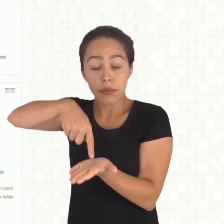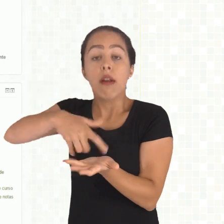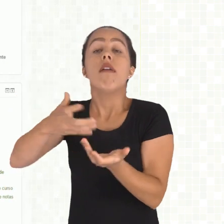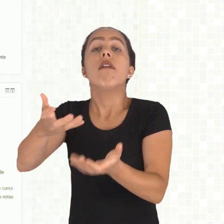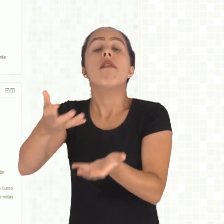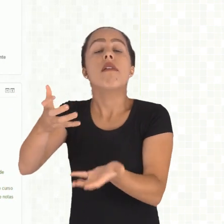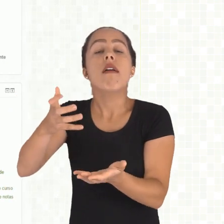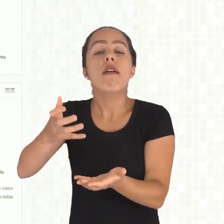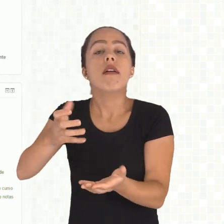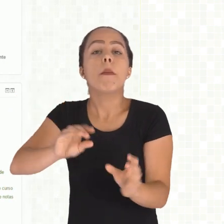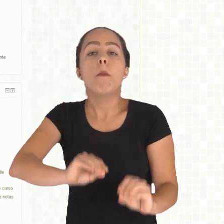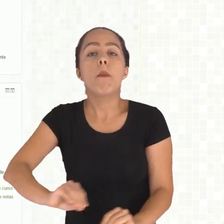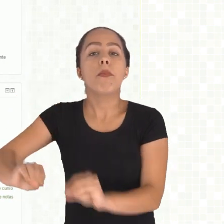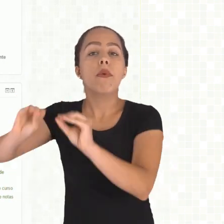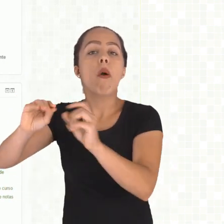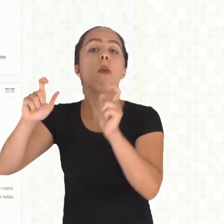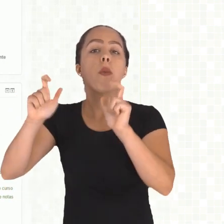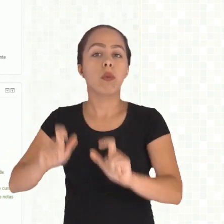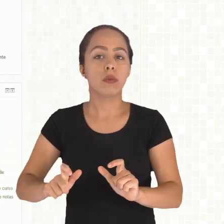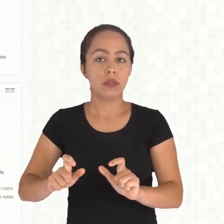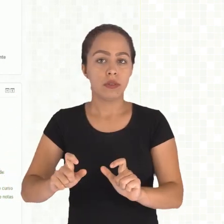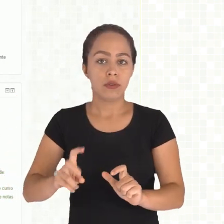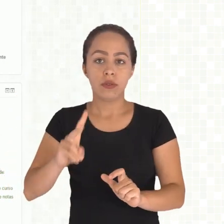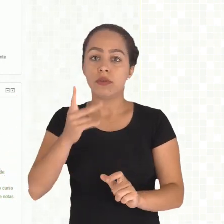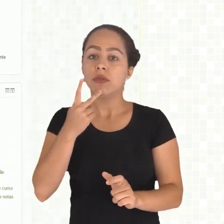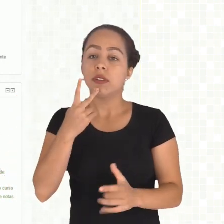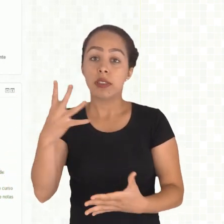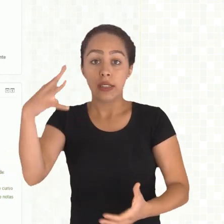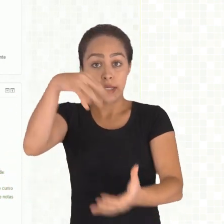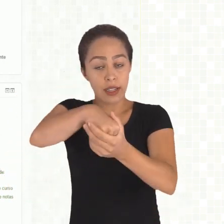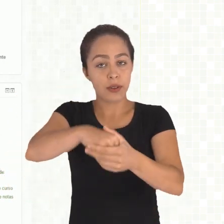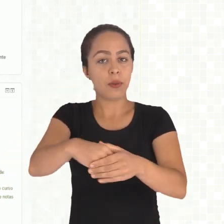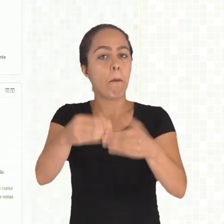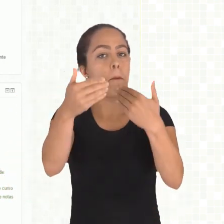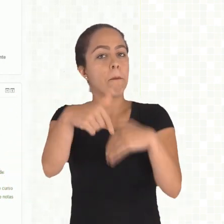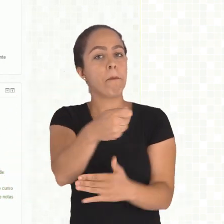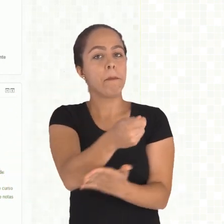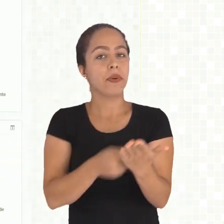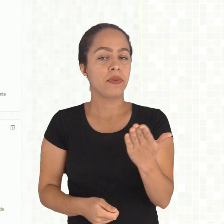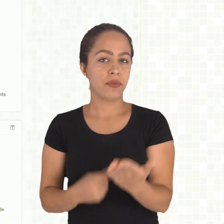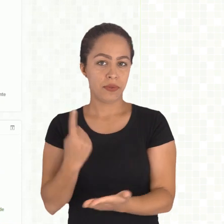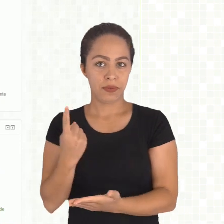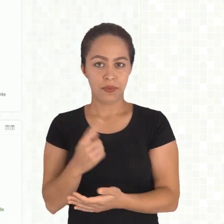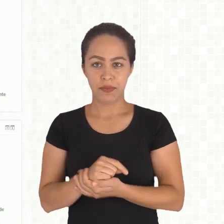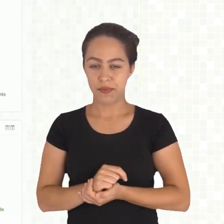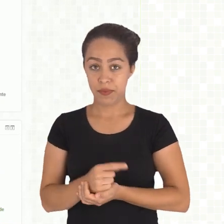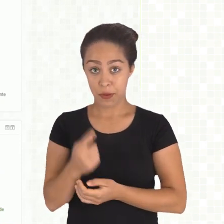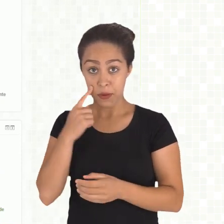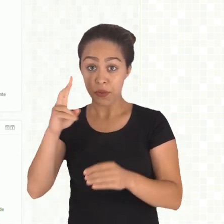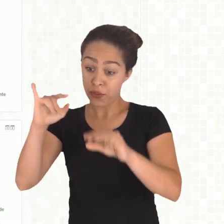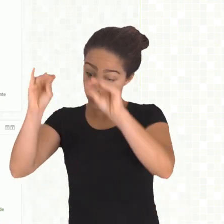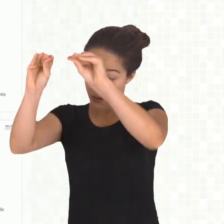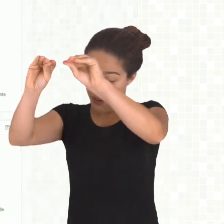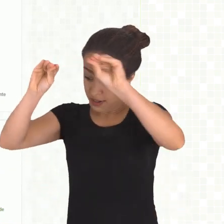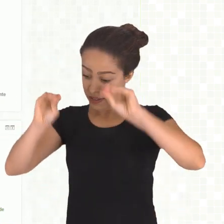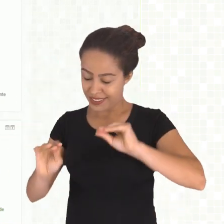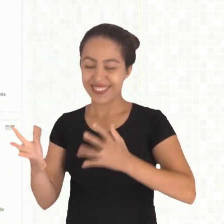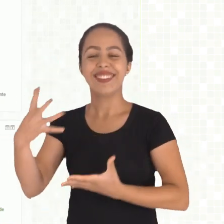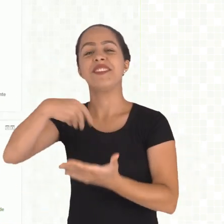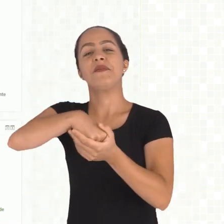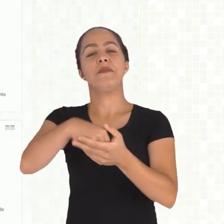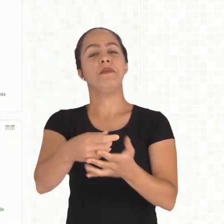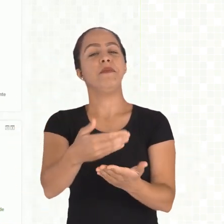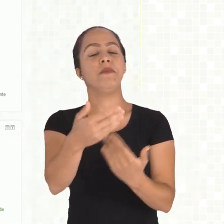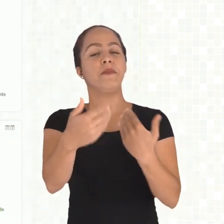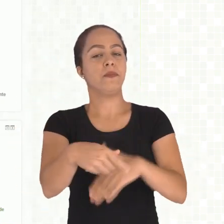setinha dizendo, você quer mover para onde? Nesse caso, nós vamos mover aqui, ó, para dentro de prova 1. Então é só clicar aqui. Aquela atividade já vai passar para